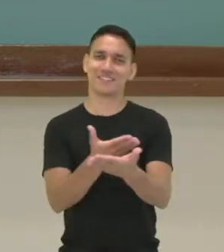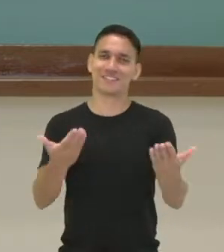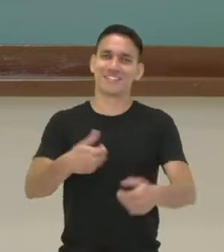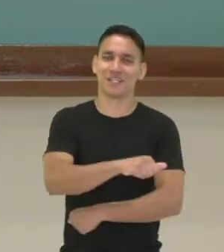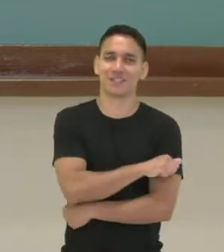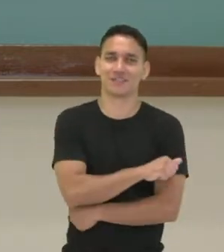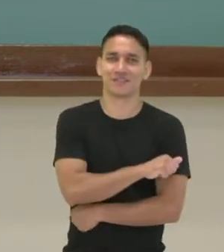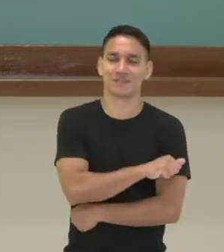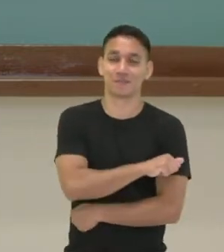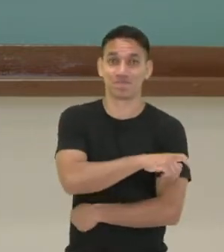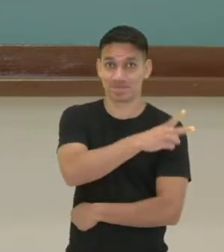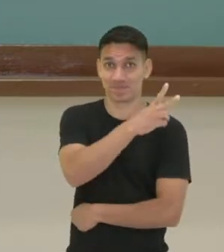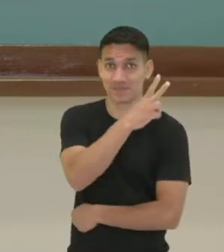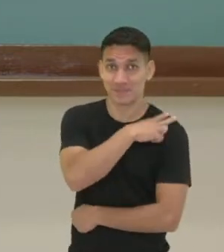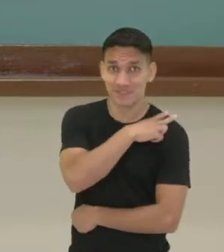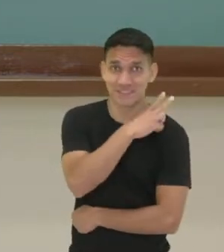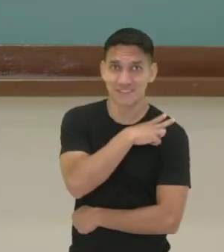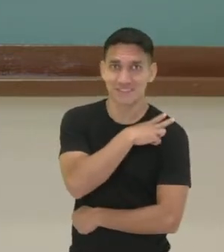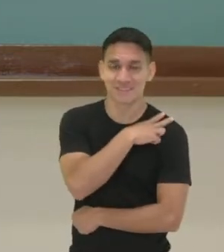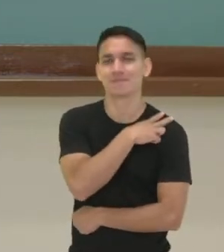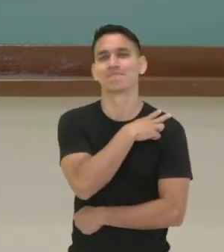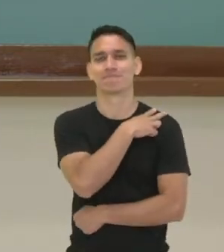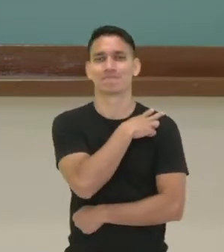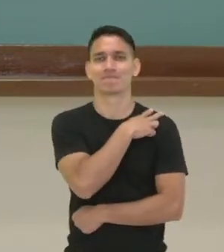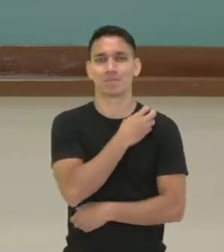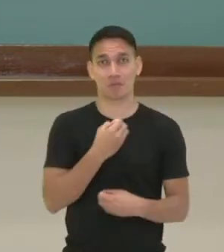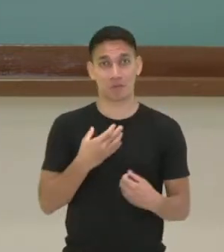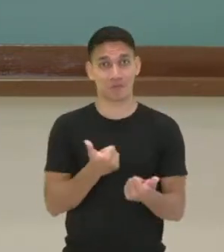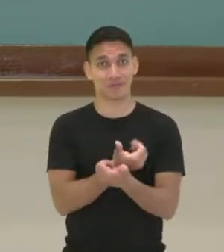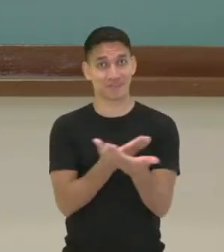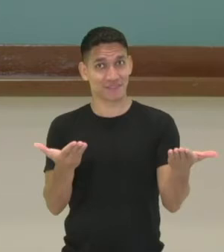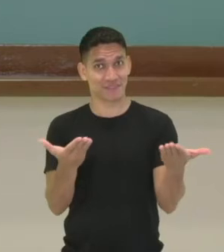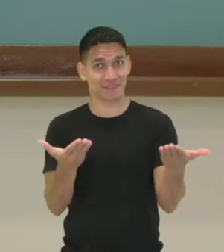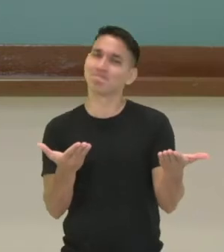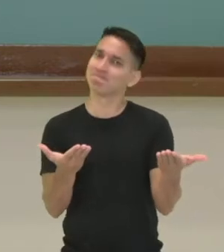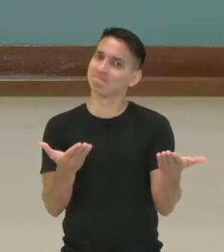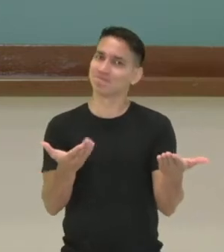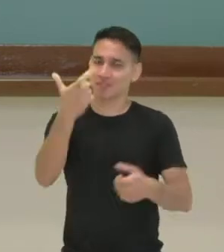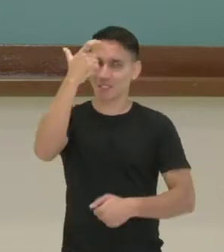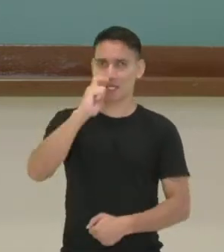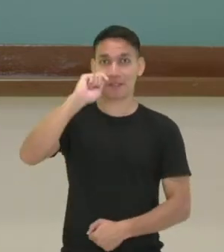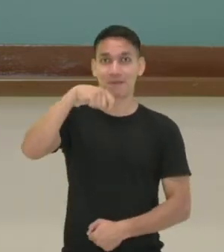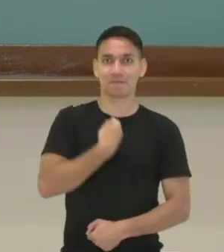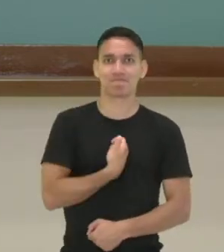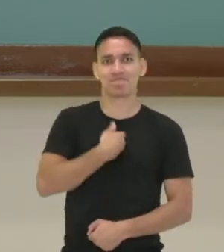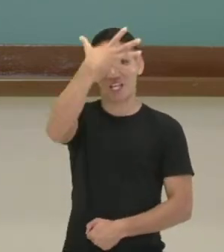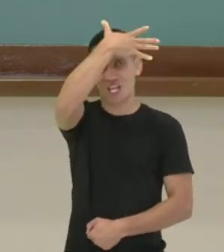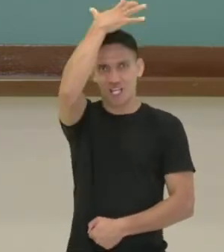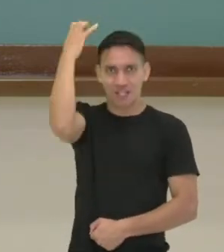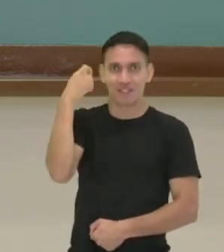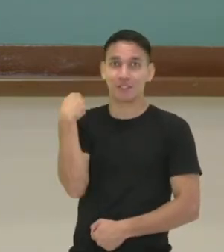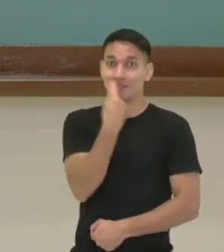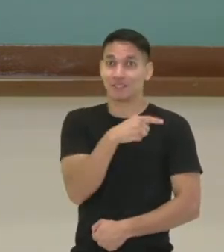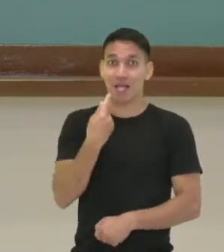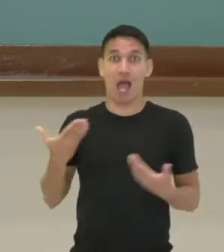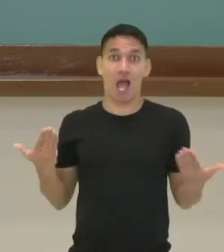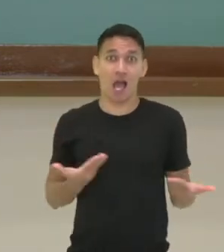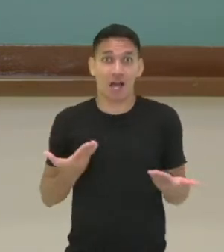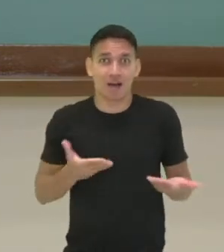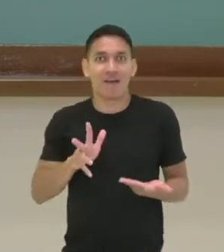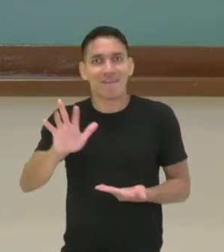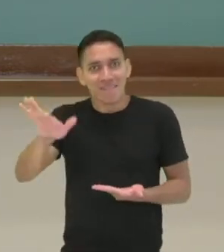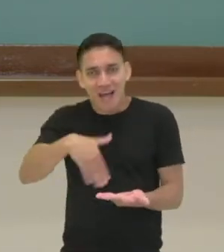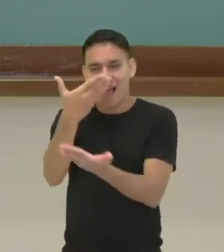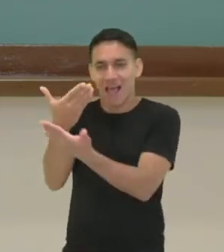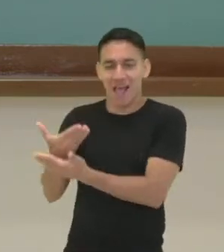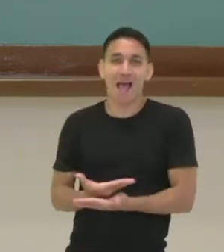estudantes da segunda série do ensino médio. Tudo bem com vocês? Eu sou a professora Susan dos Anjos e essa é mais